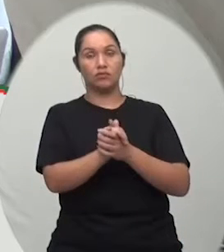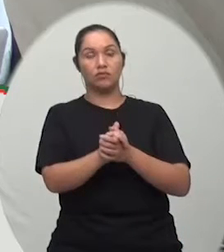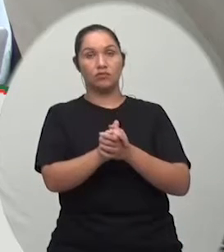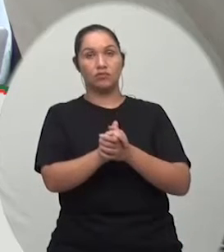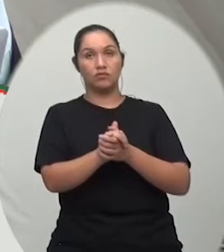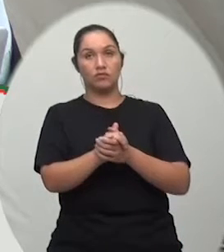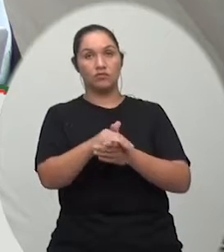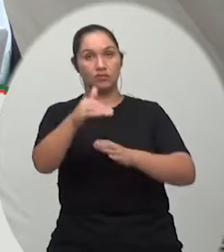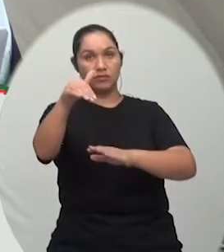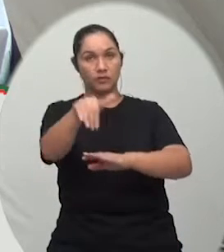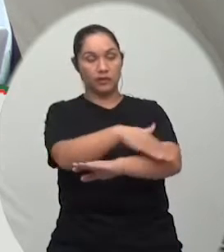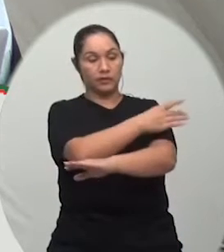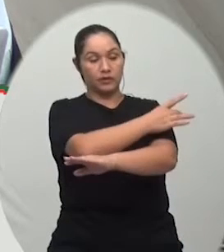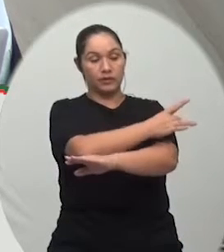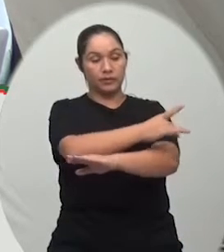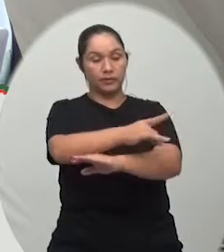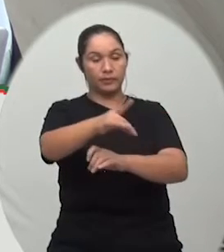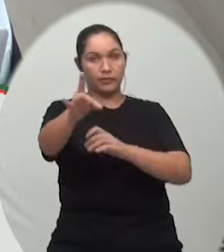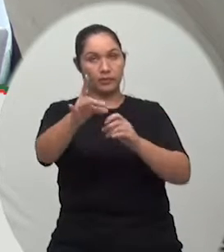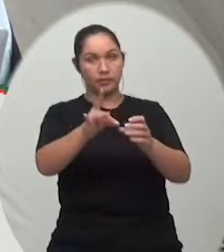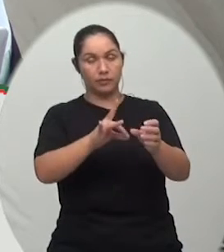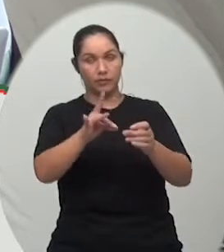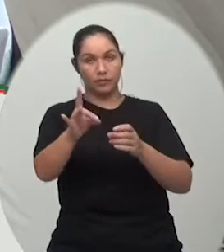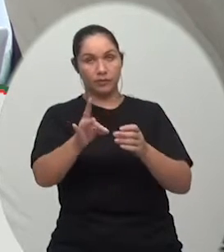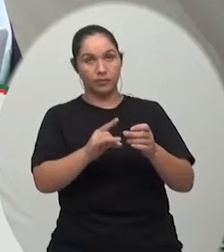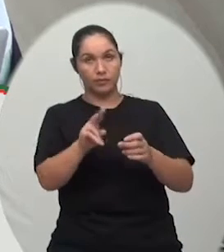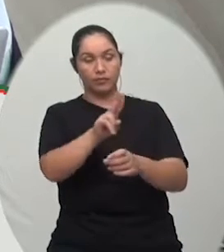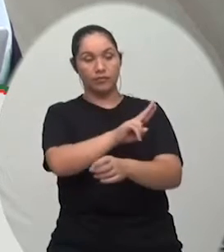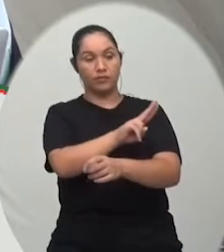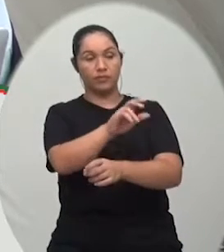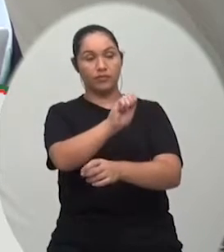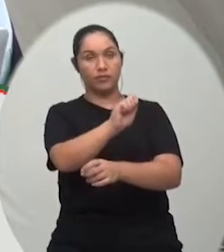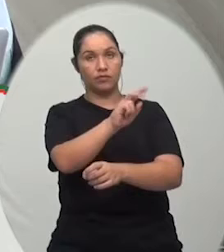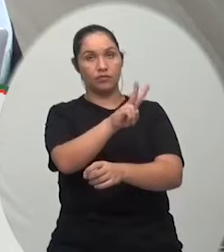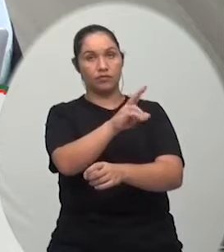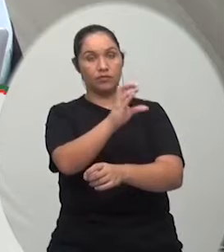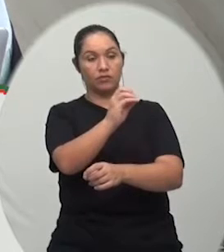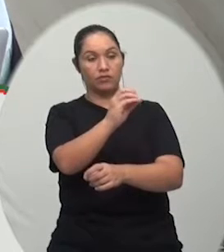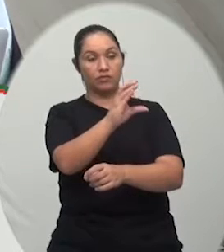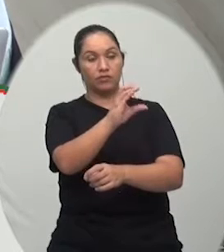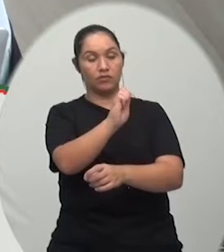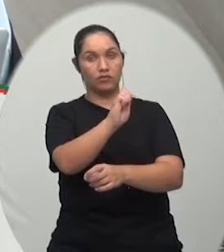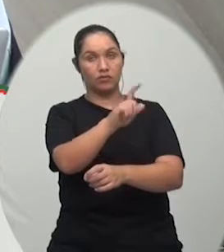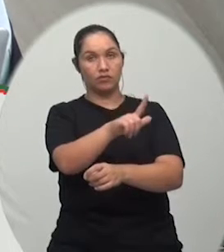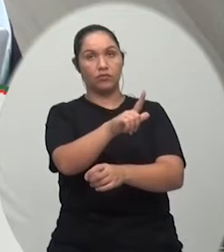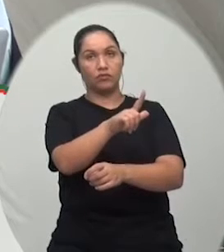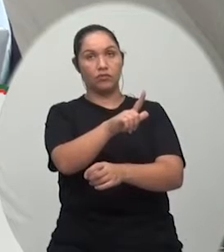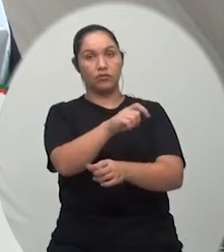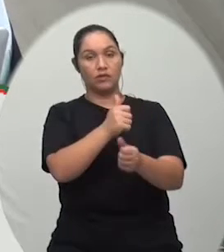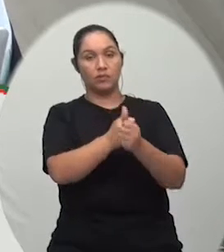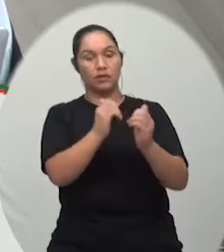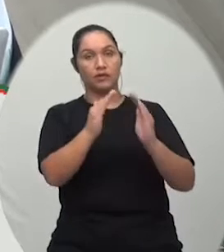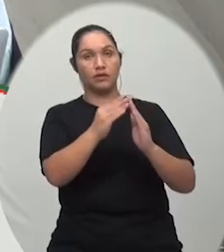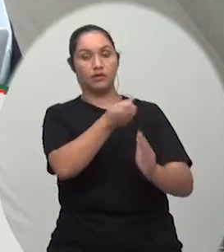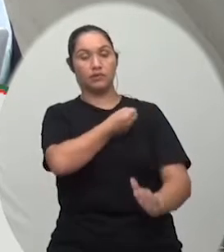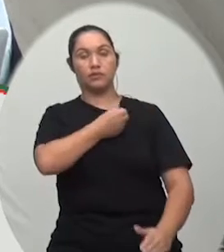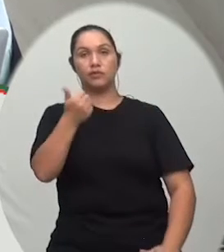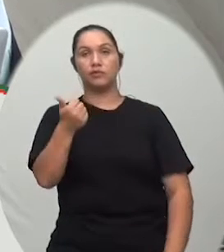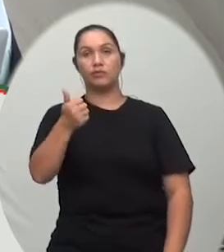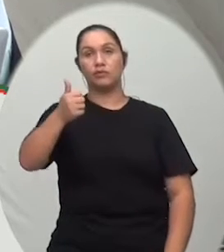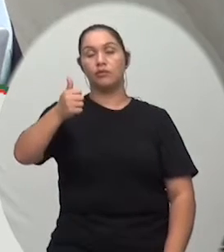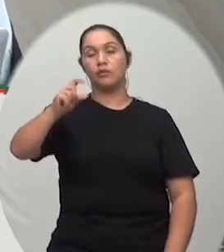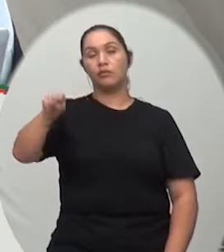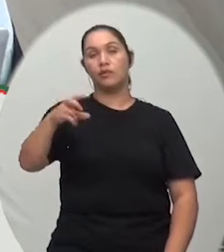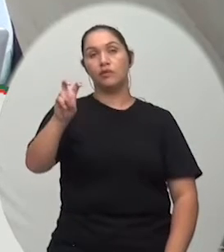Assunto: recuperação da pavimentação asfáltica da Avenida Cocal, nas proximidades da Casa